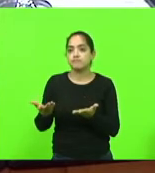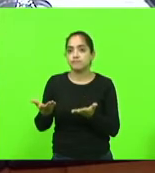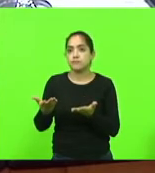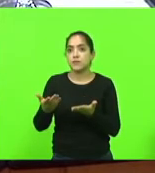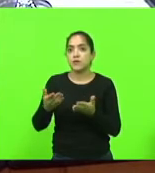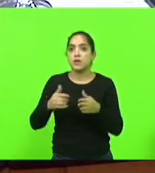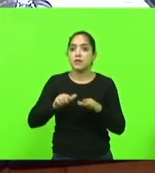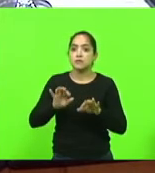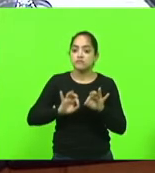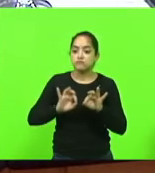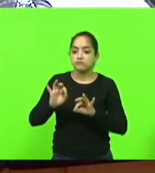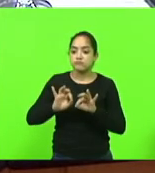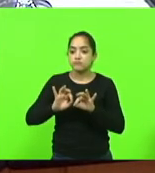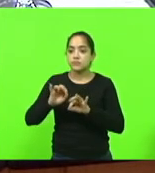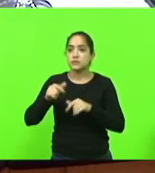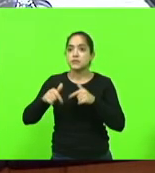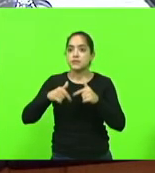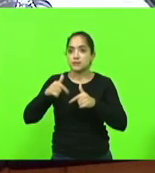trabalho